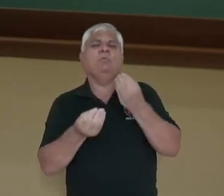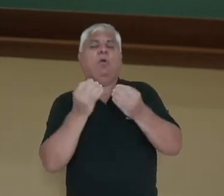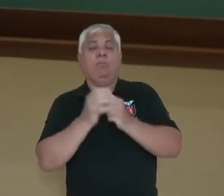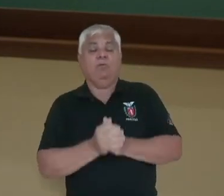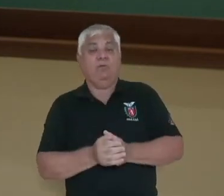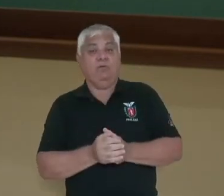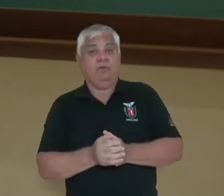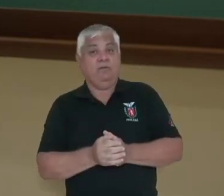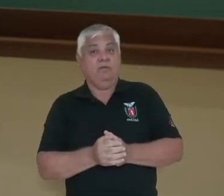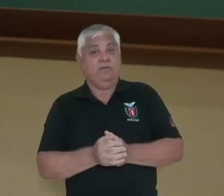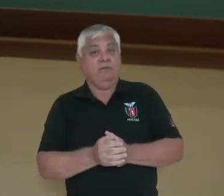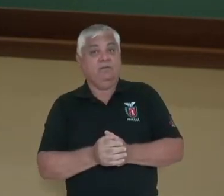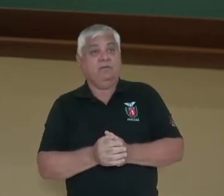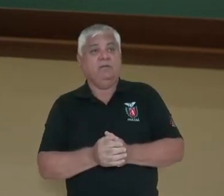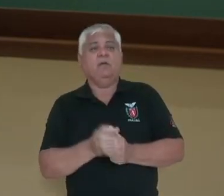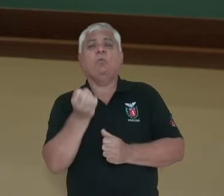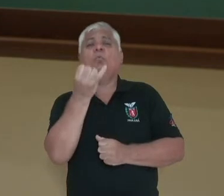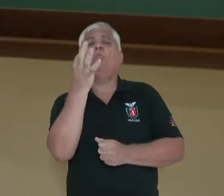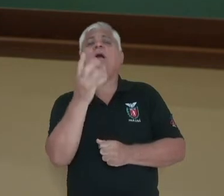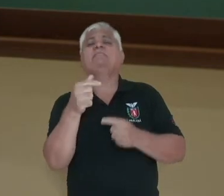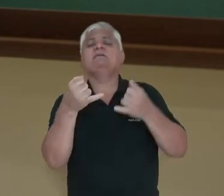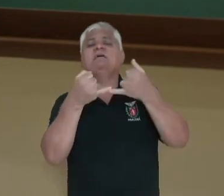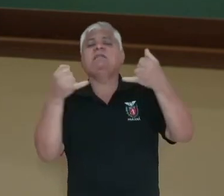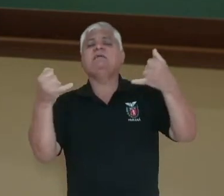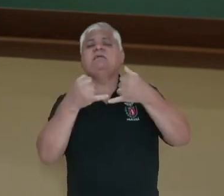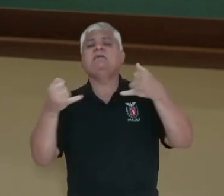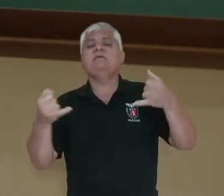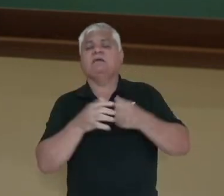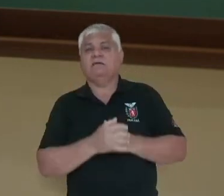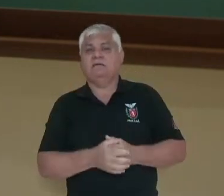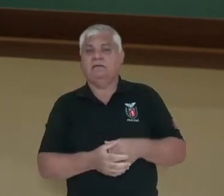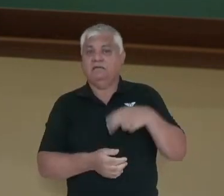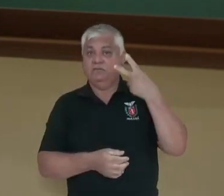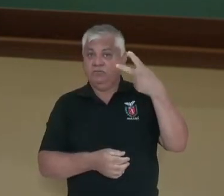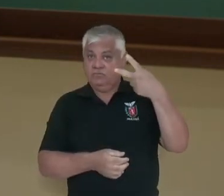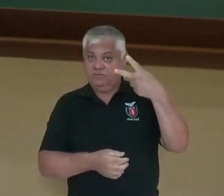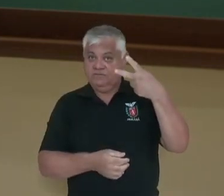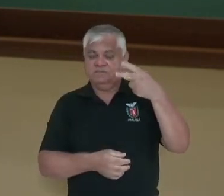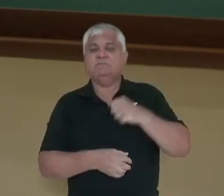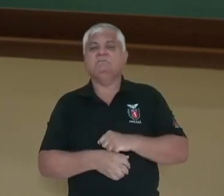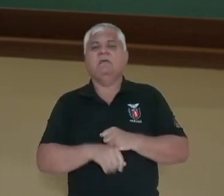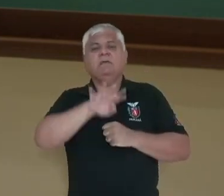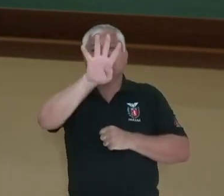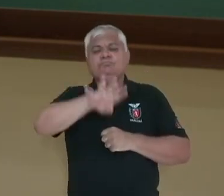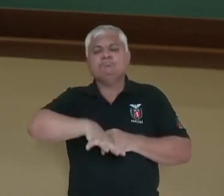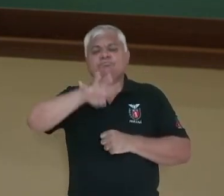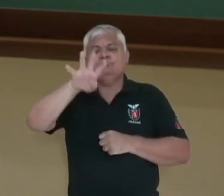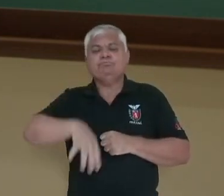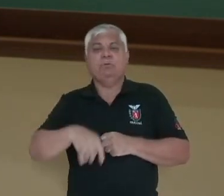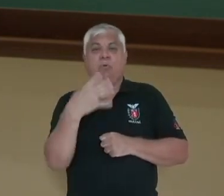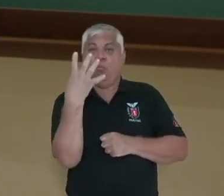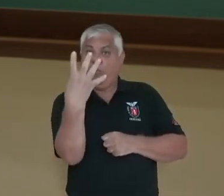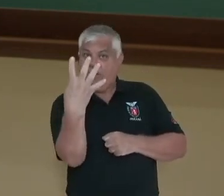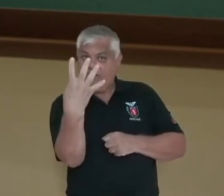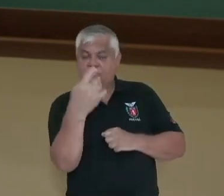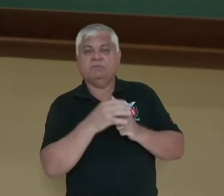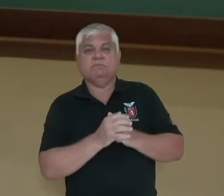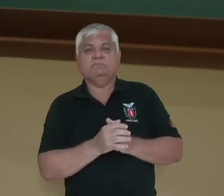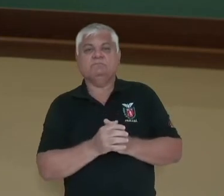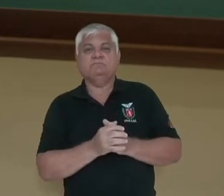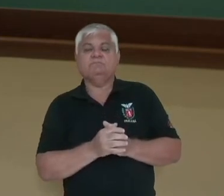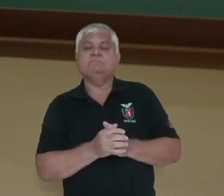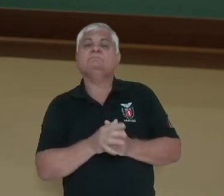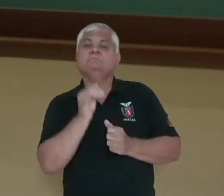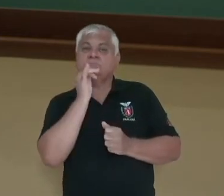significa, pessoal? Quantas linhas terá que ter a nossa matriz? 2. Quantas colunas? 4.